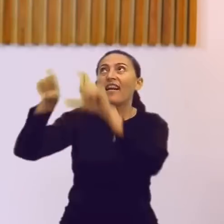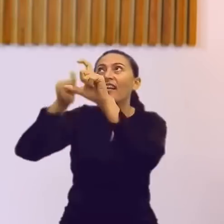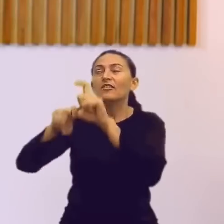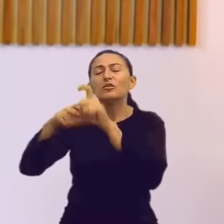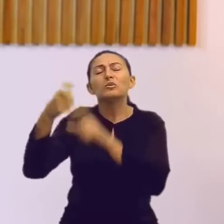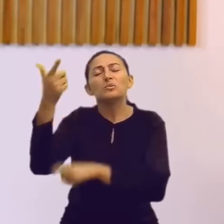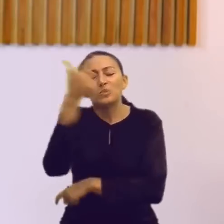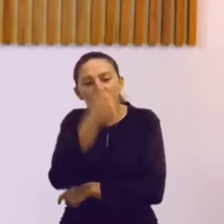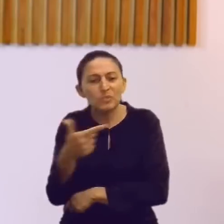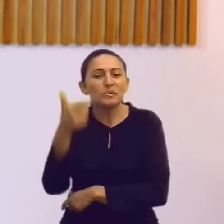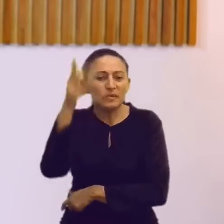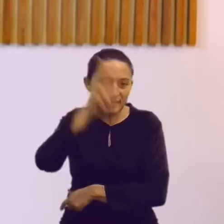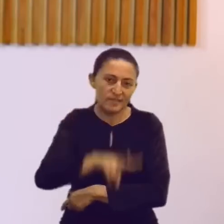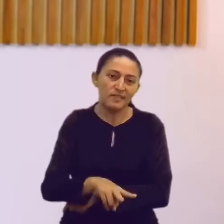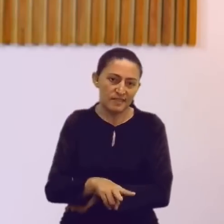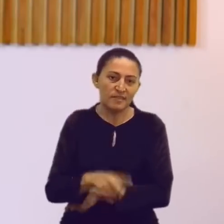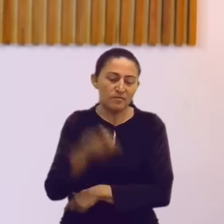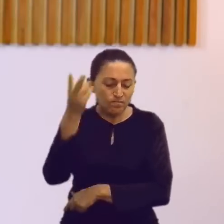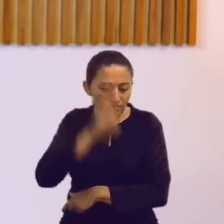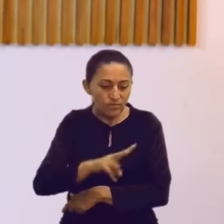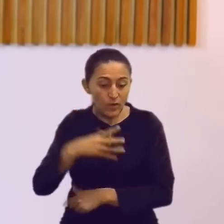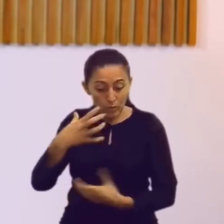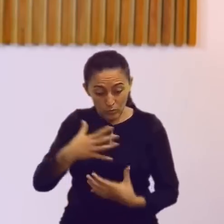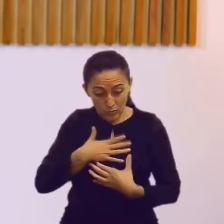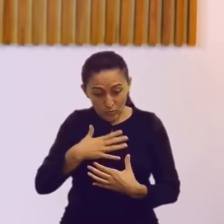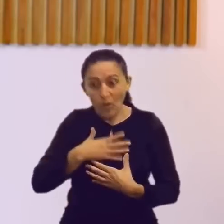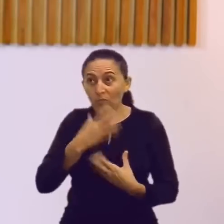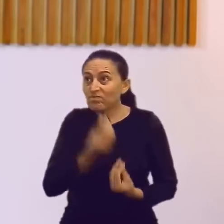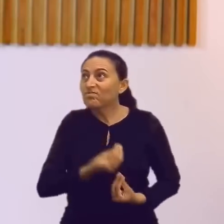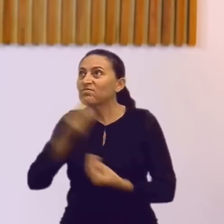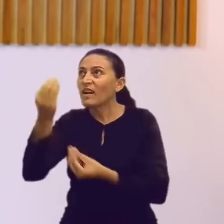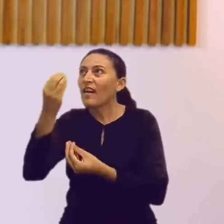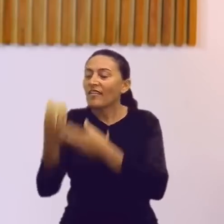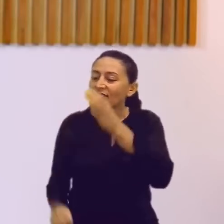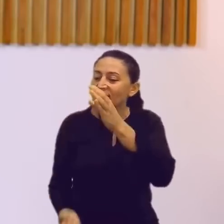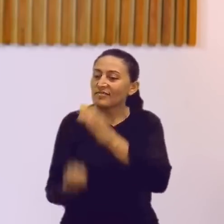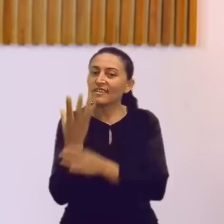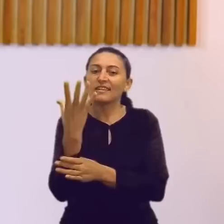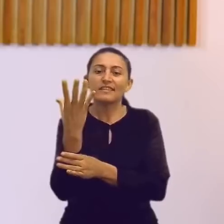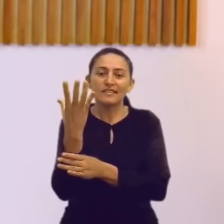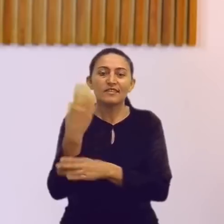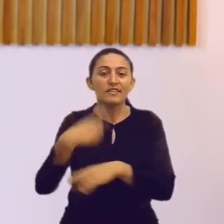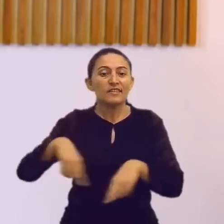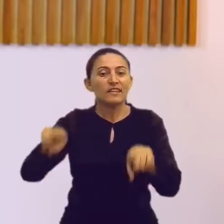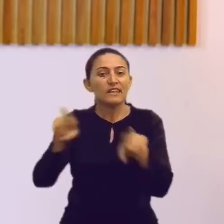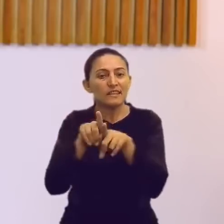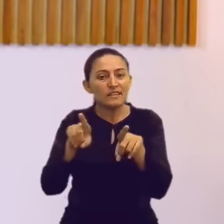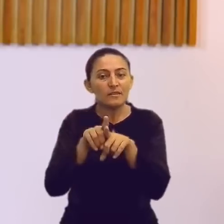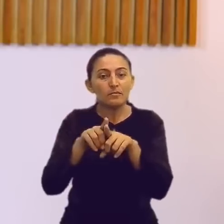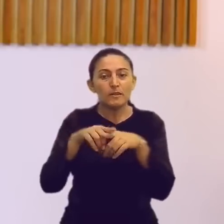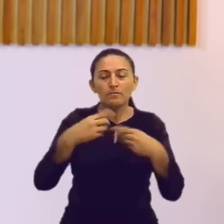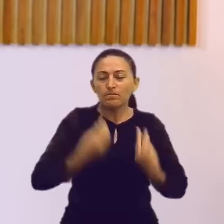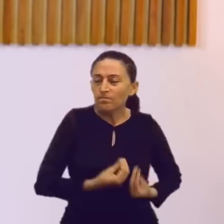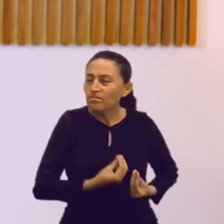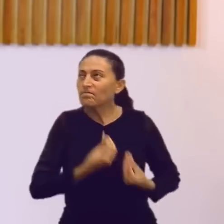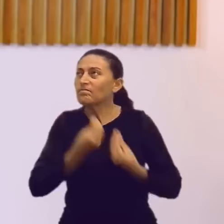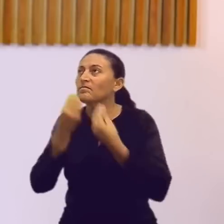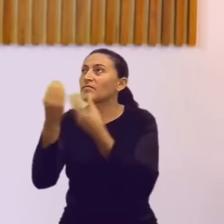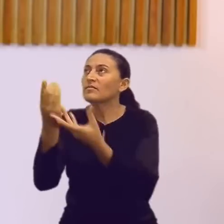vezes. Somos de Cristo pela criação e também somos dele pela